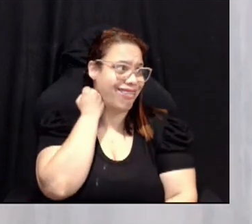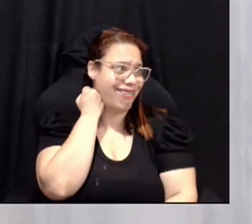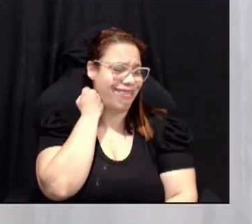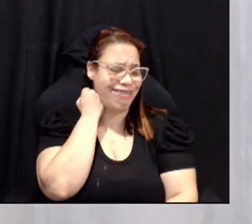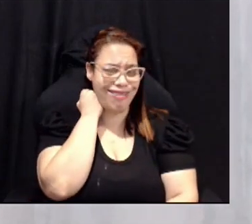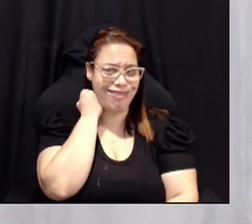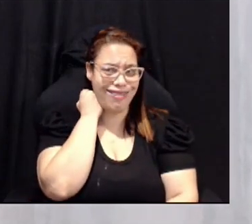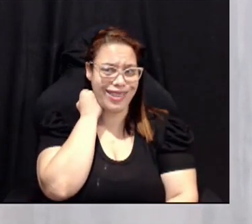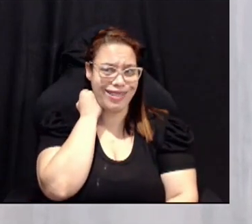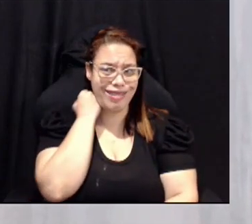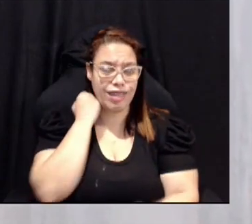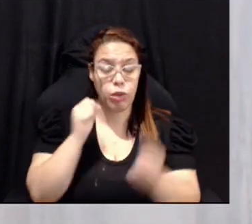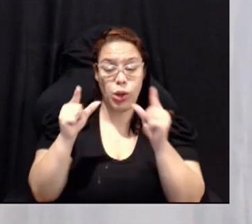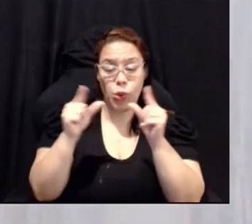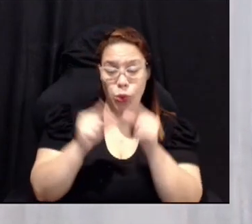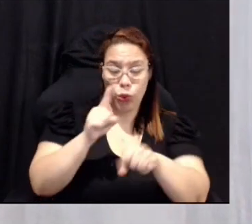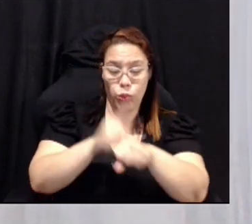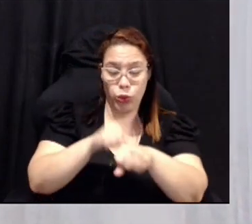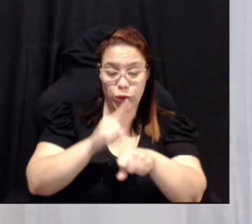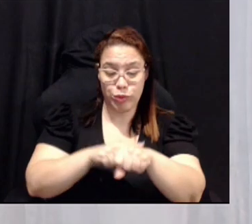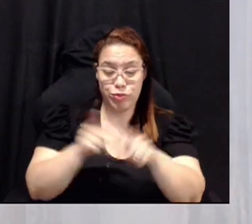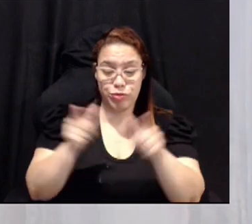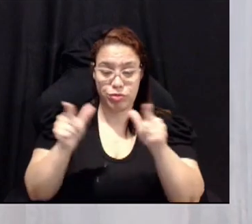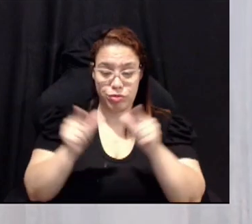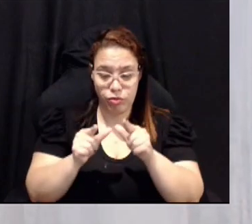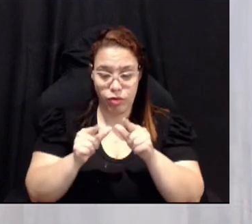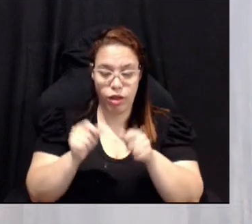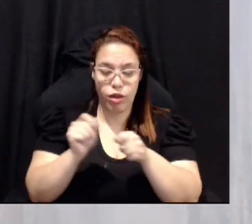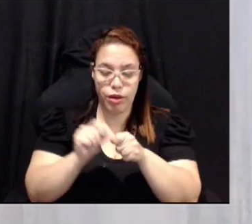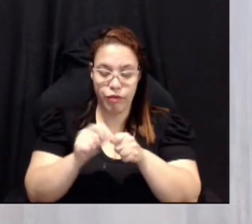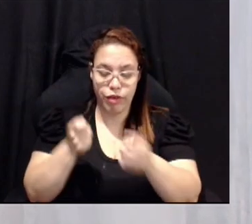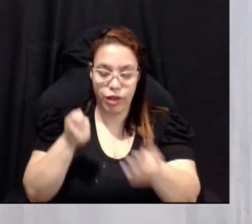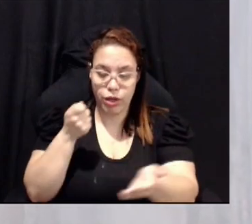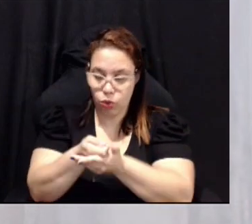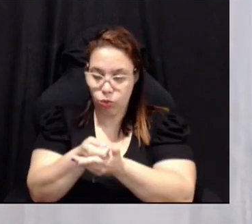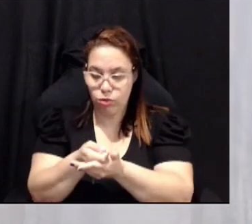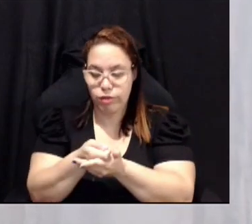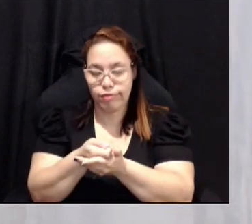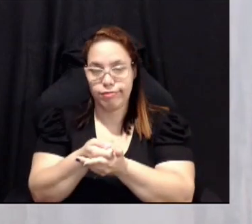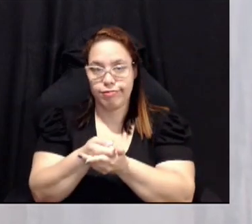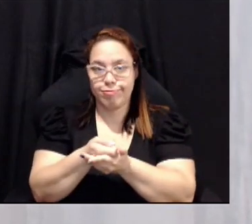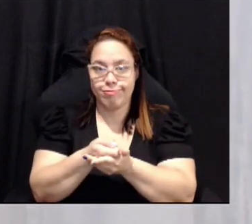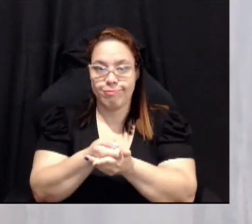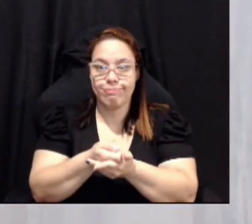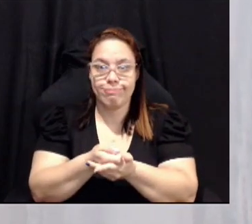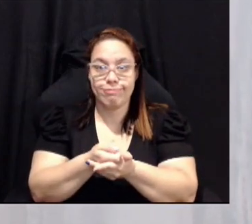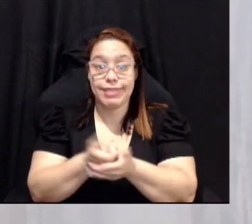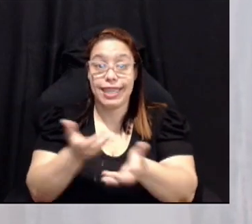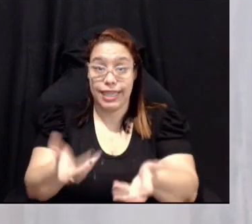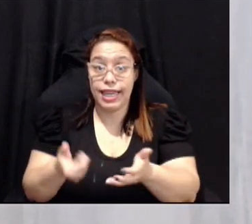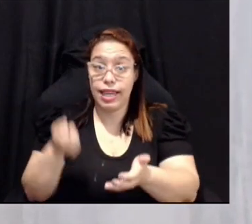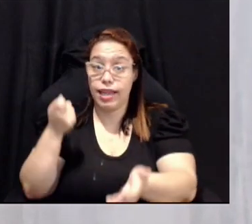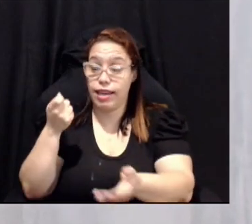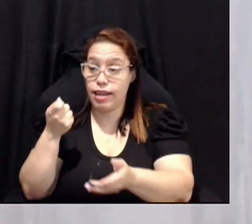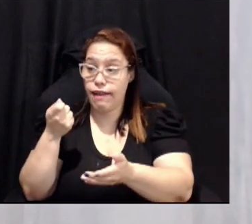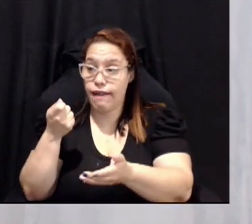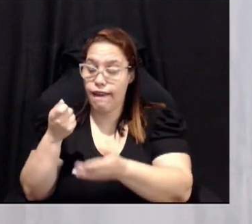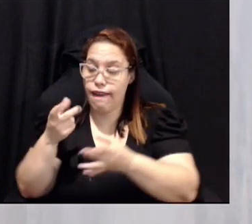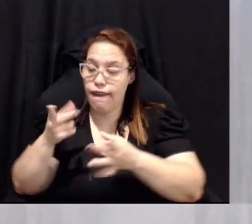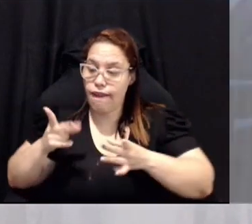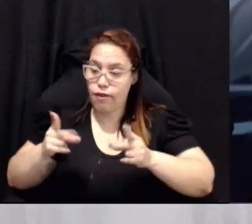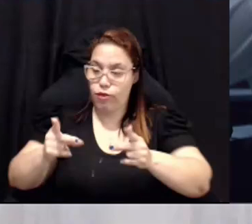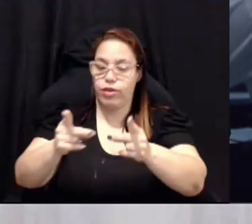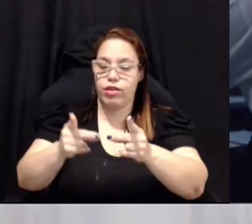curto prazo. Então, ele faz a compra, né, e aí ele também quer vender para ter lucro. Ou ele entra